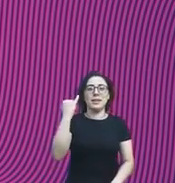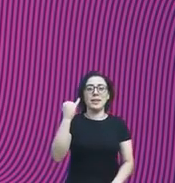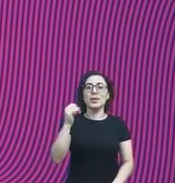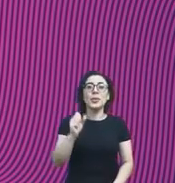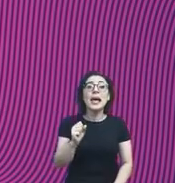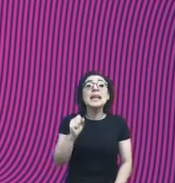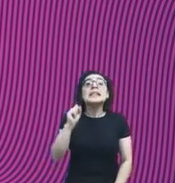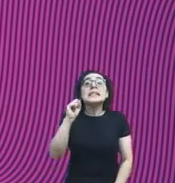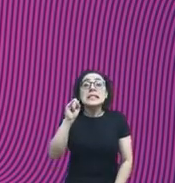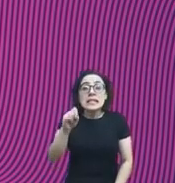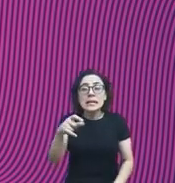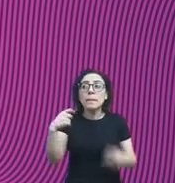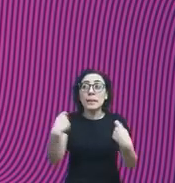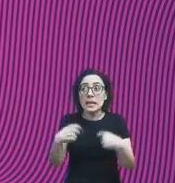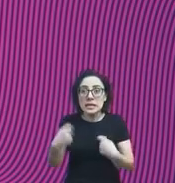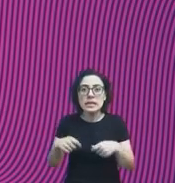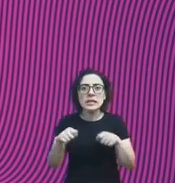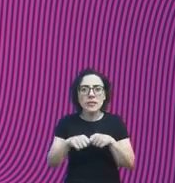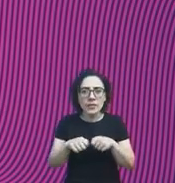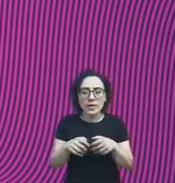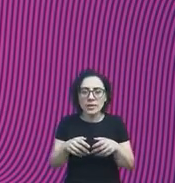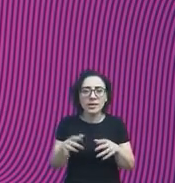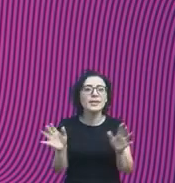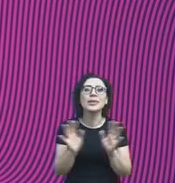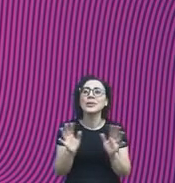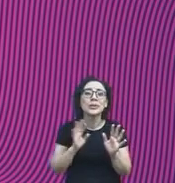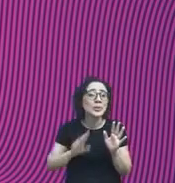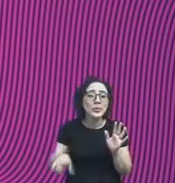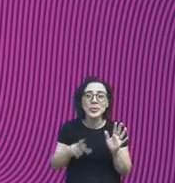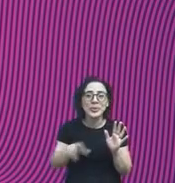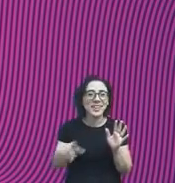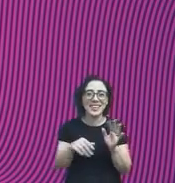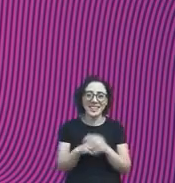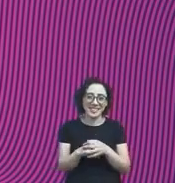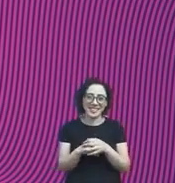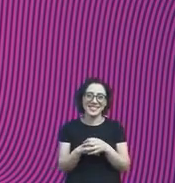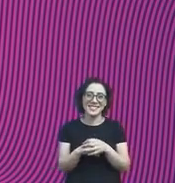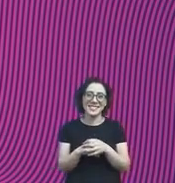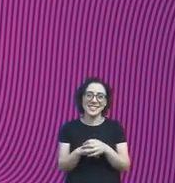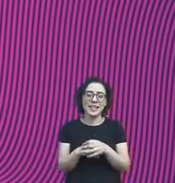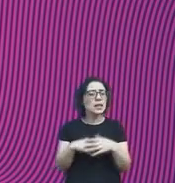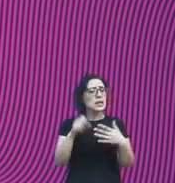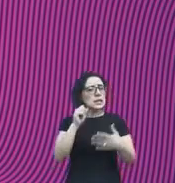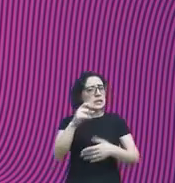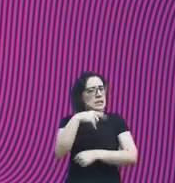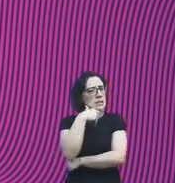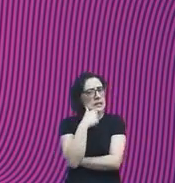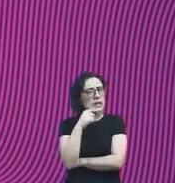feito. A pergunta de um milhão é: se todos concordam, por que que não avança?